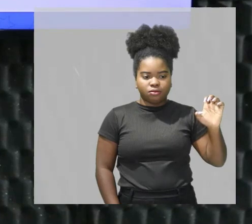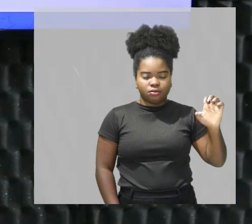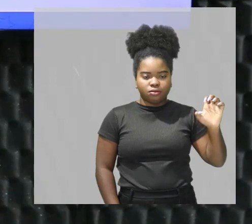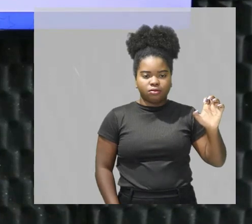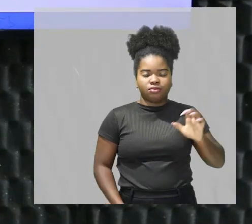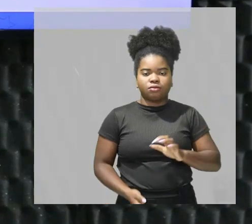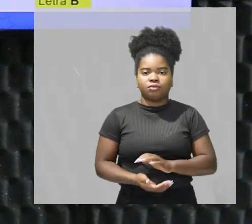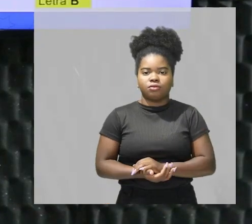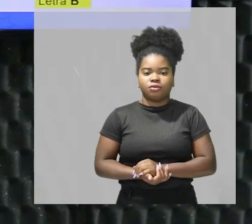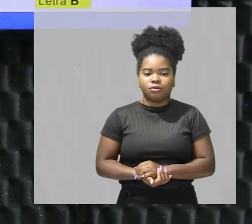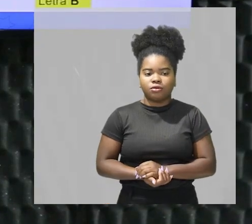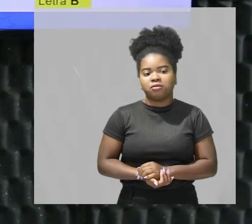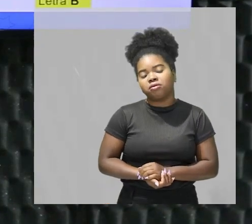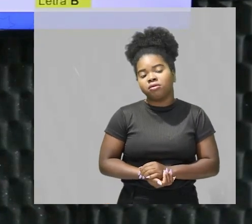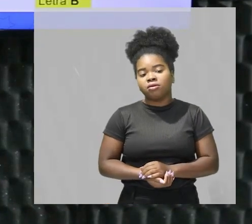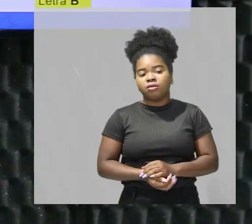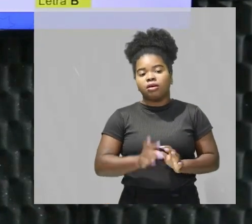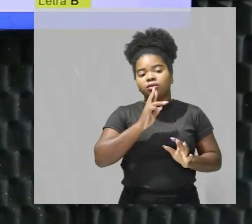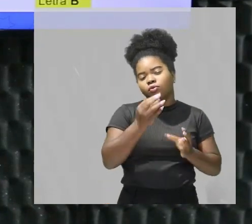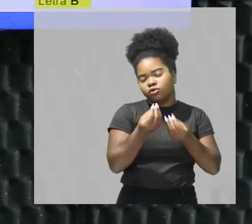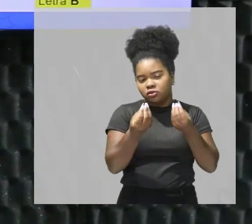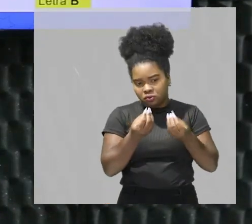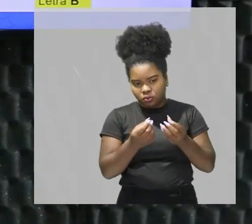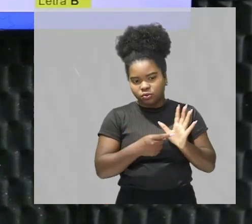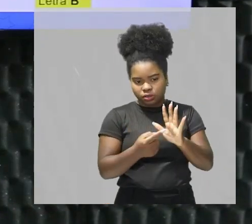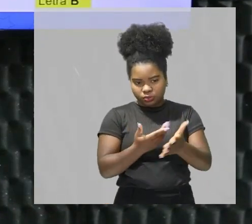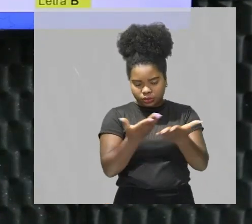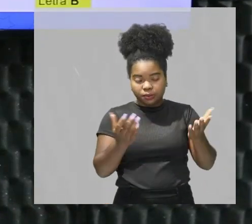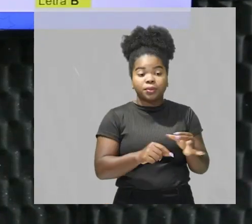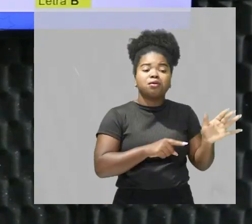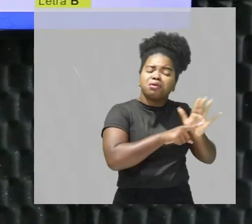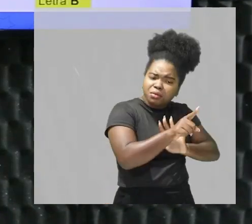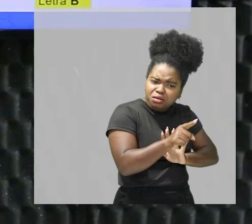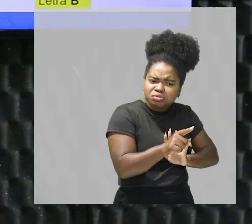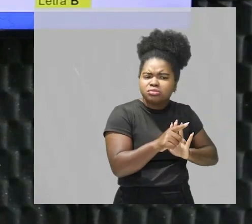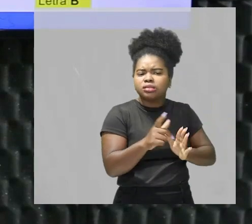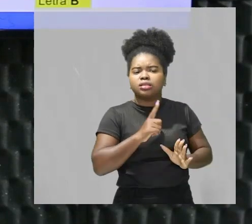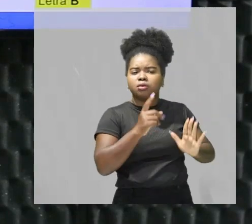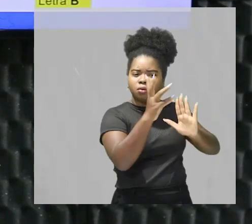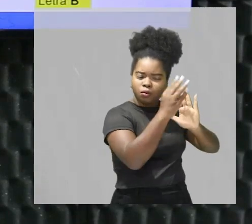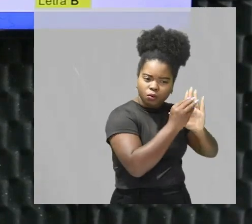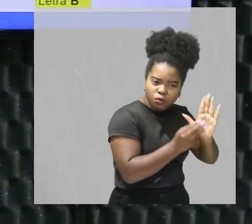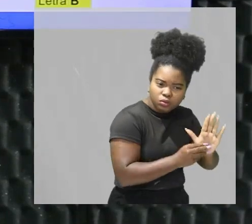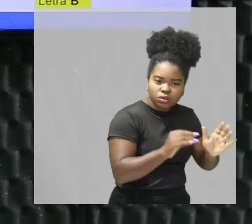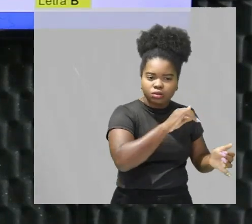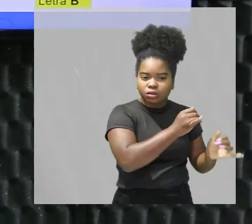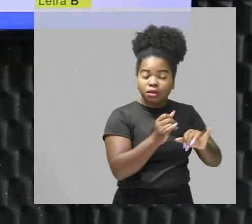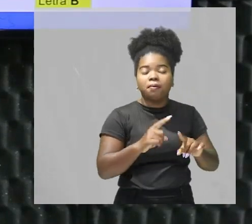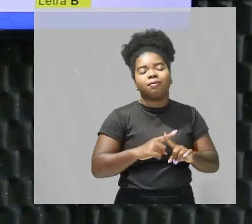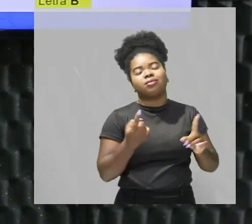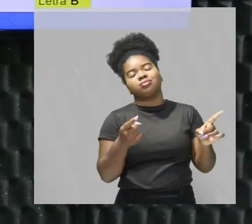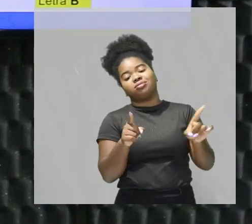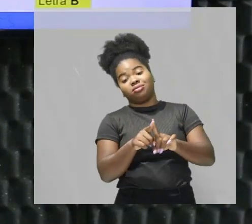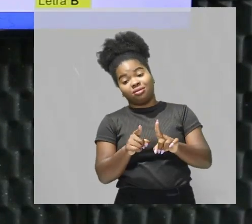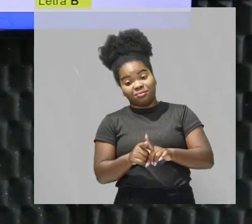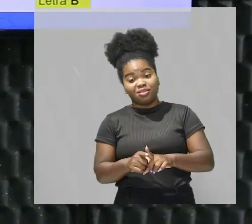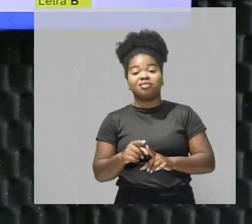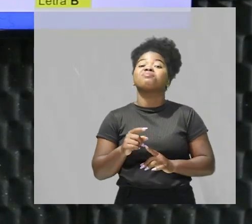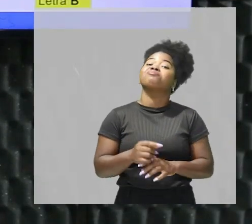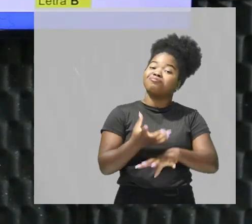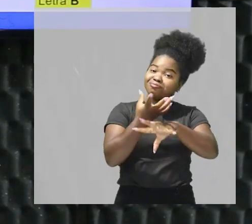lipídios. Então, é uma questão que nós temos um conteúdo de química, mas também muito de